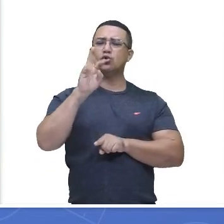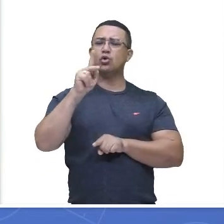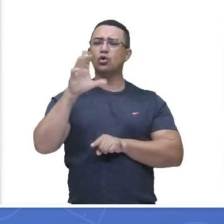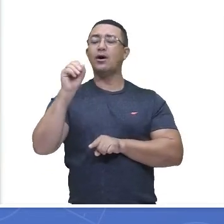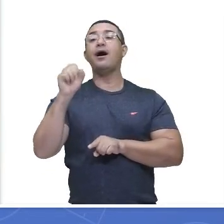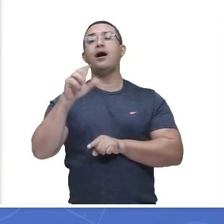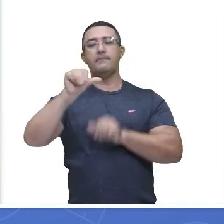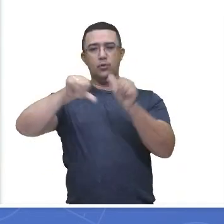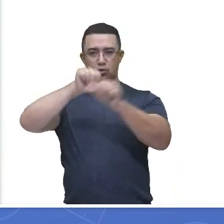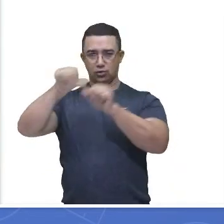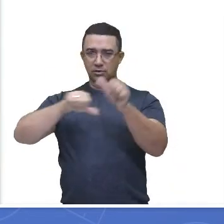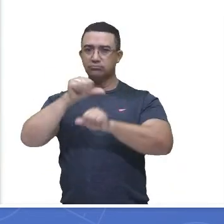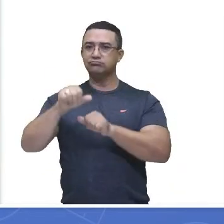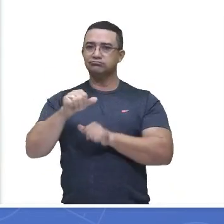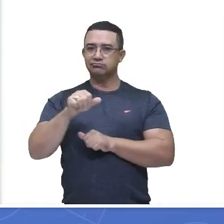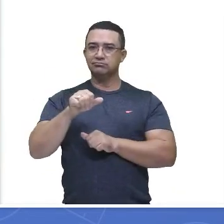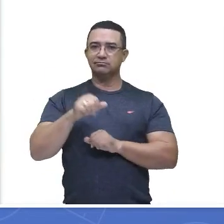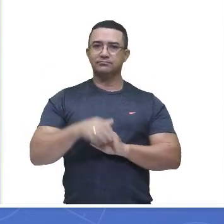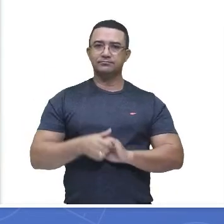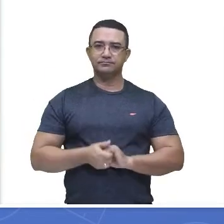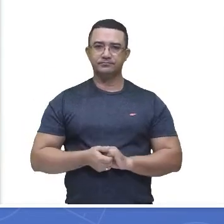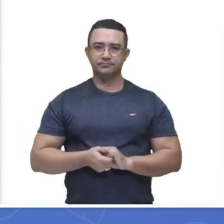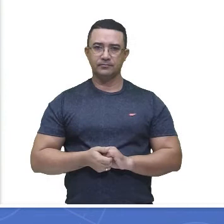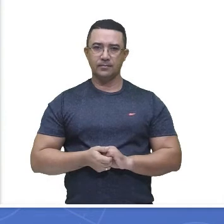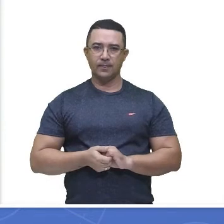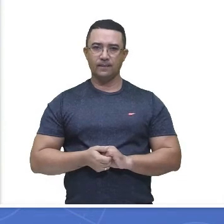Sintamos, sintais, sientam.